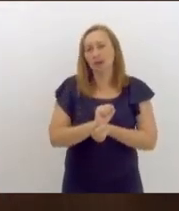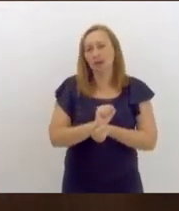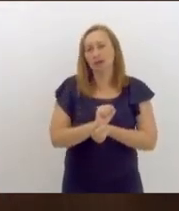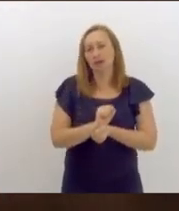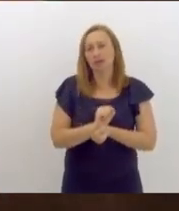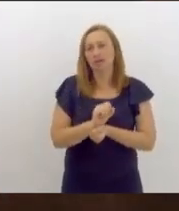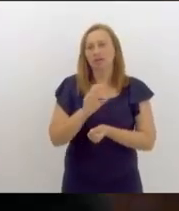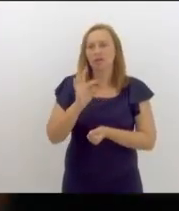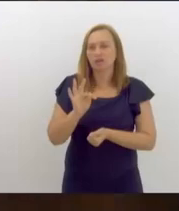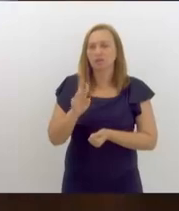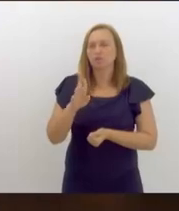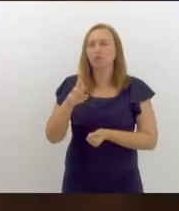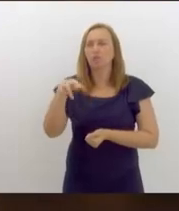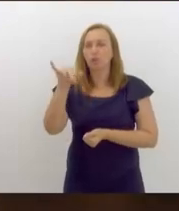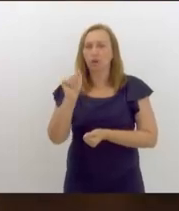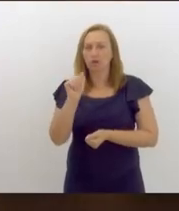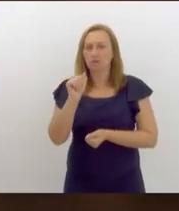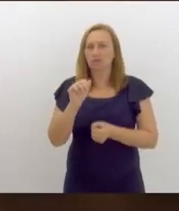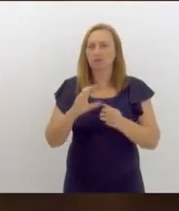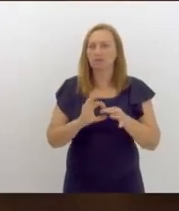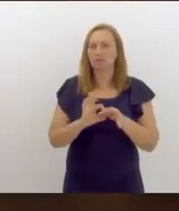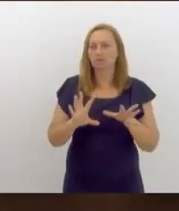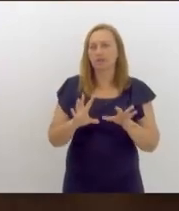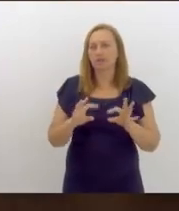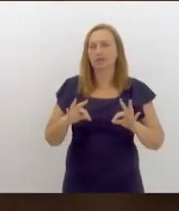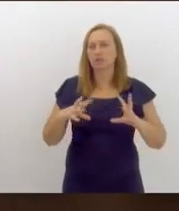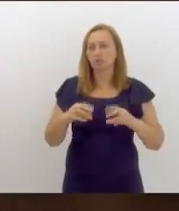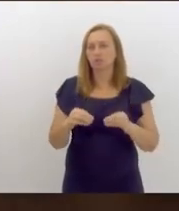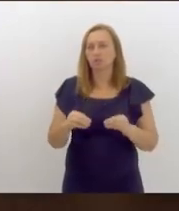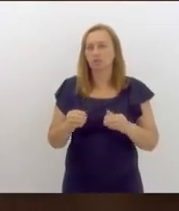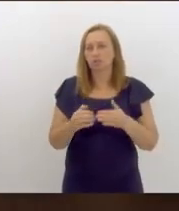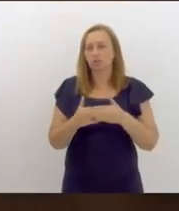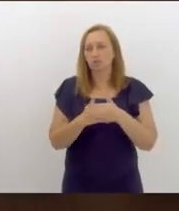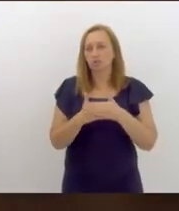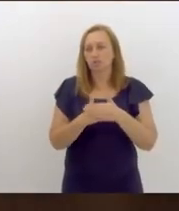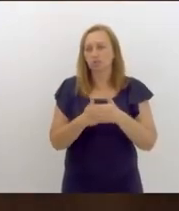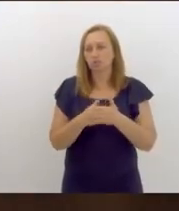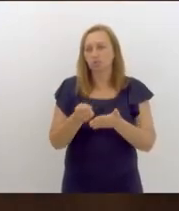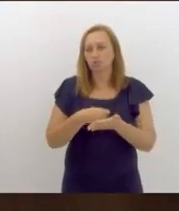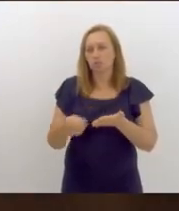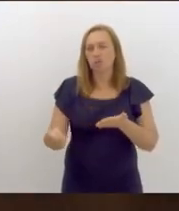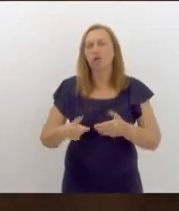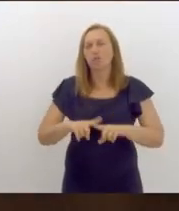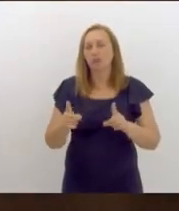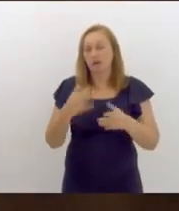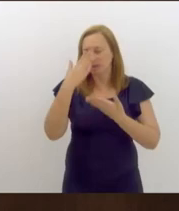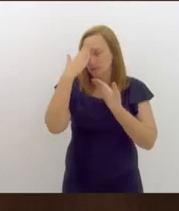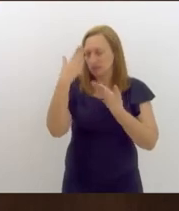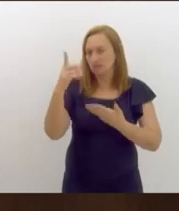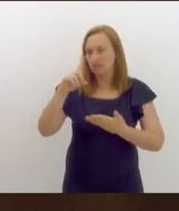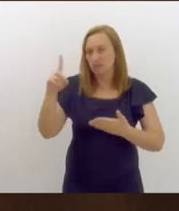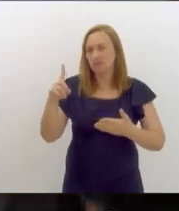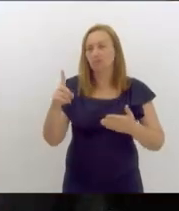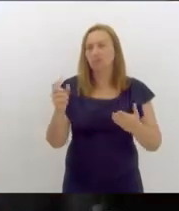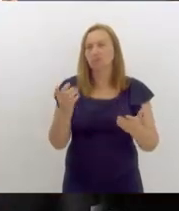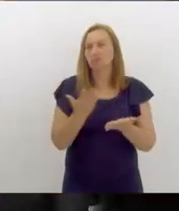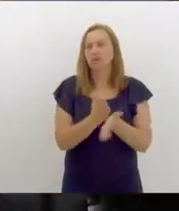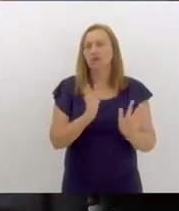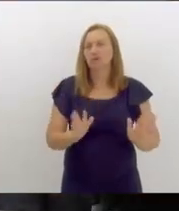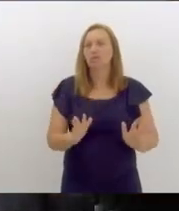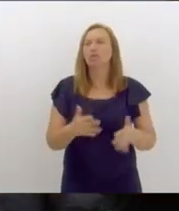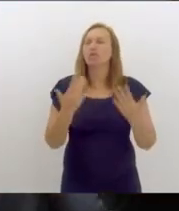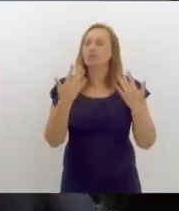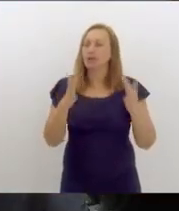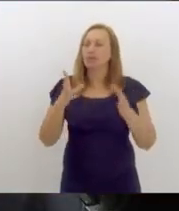turca que teve autorização tudo em cima ali no papel forjado mas que graças a Deus foi interrompido Obrigado Parabéns